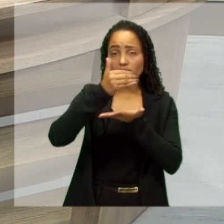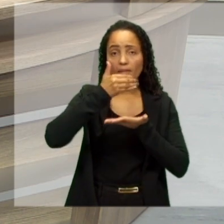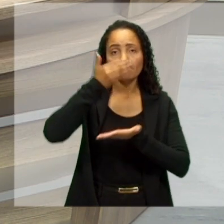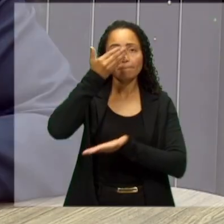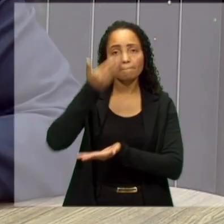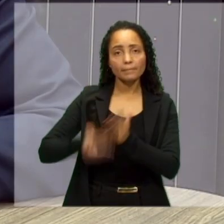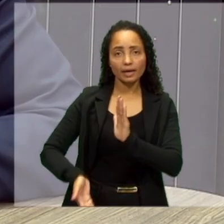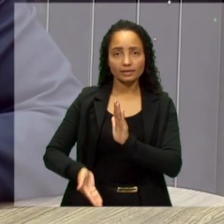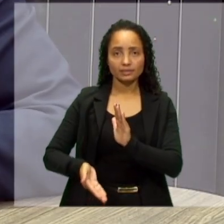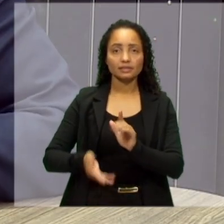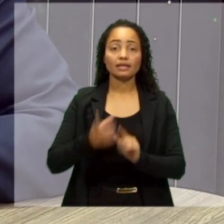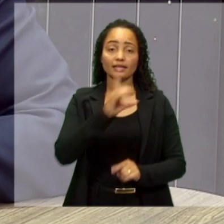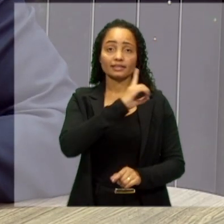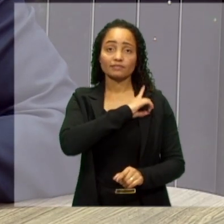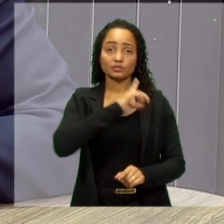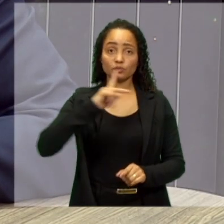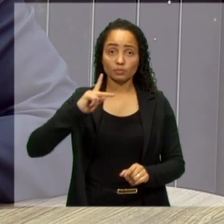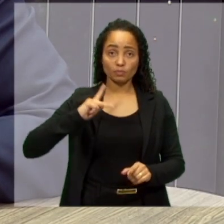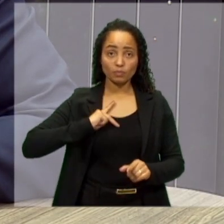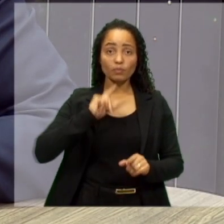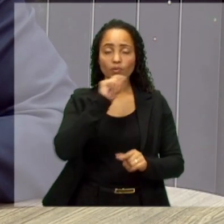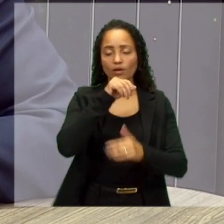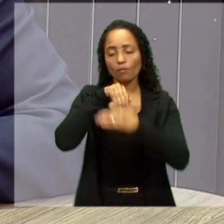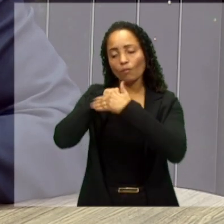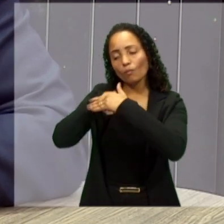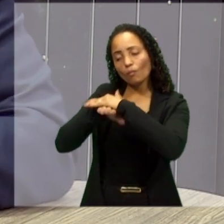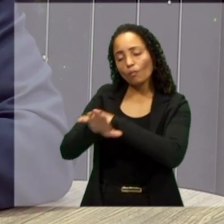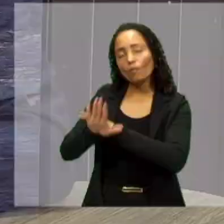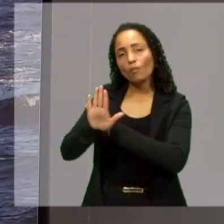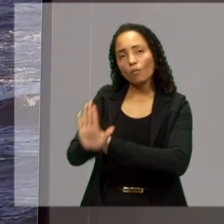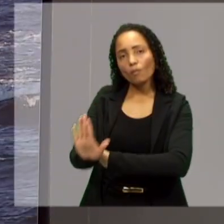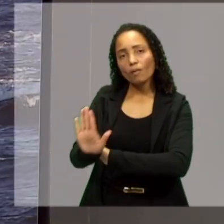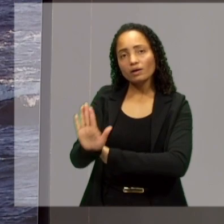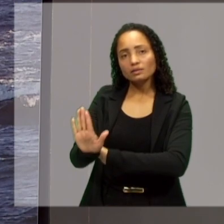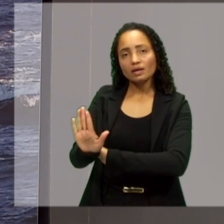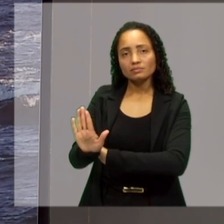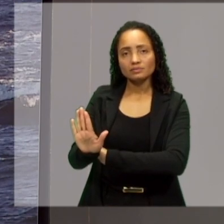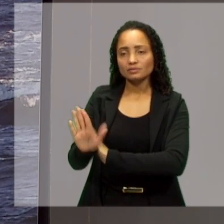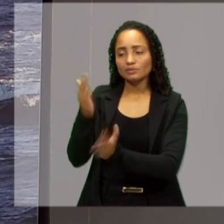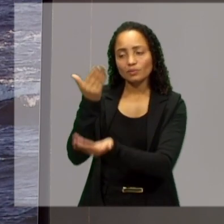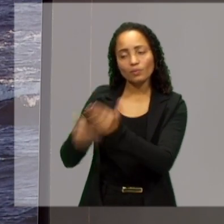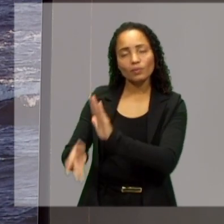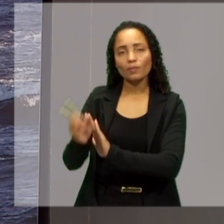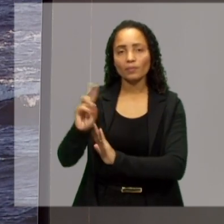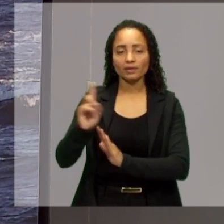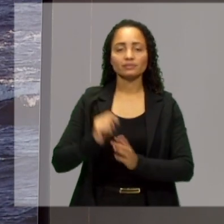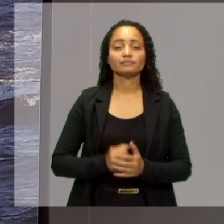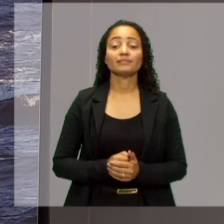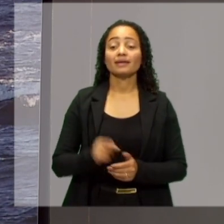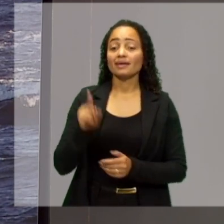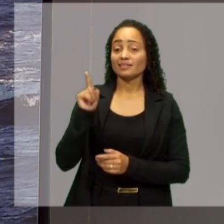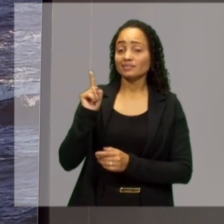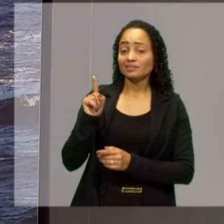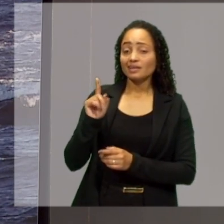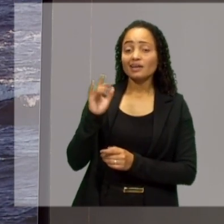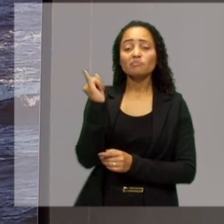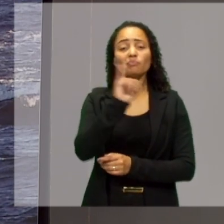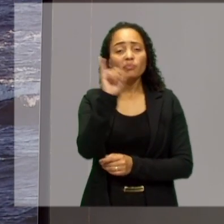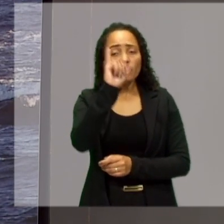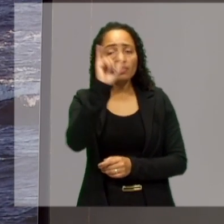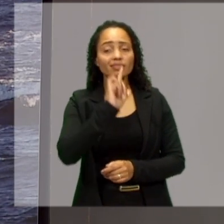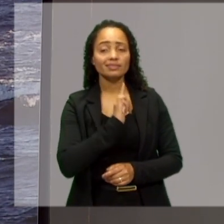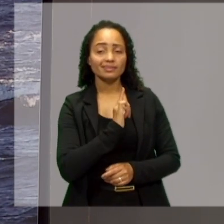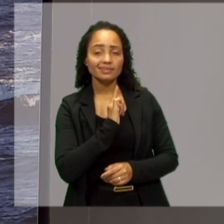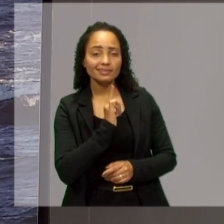fica arquivada do dia que a pessoa entrou até o final do processo. Esse é mais um ponto importante de ter cada